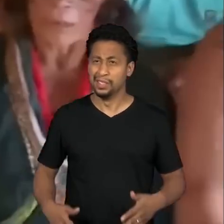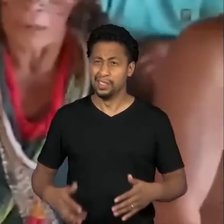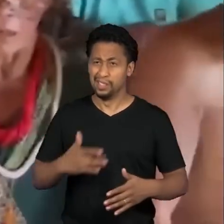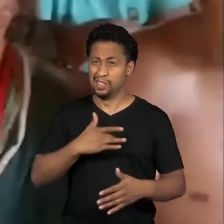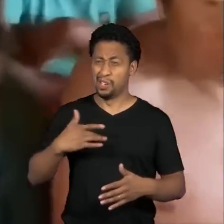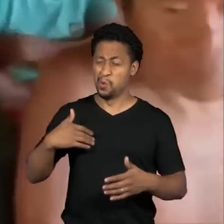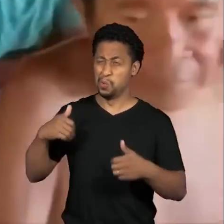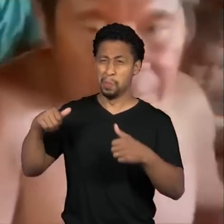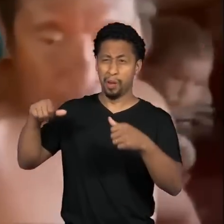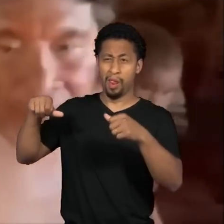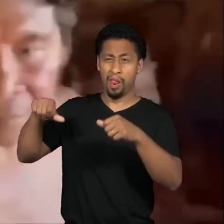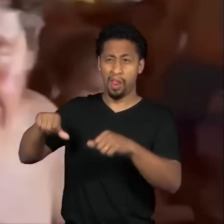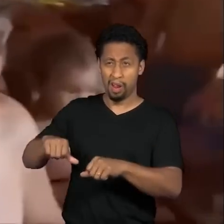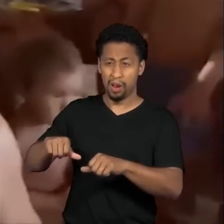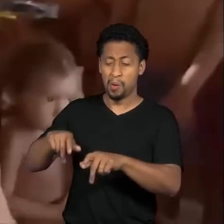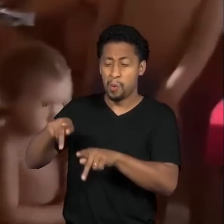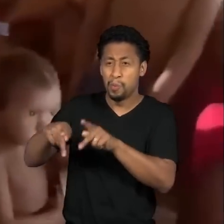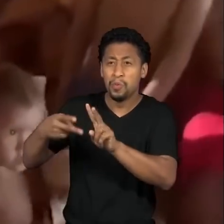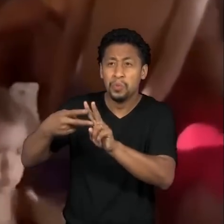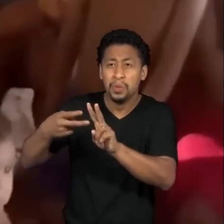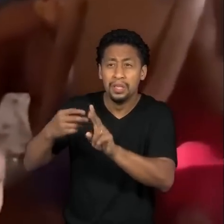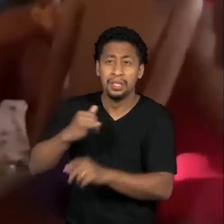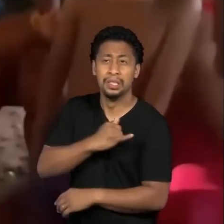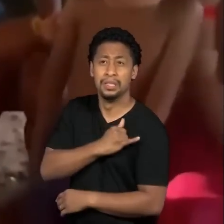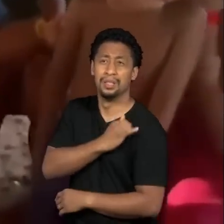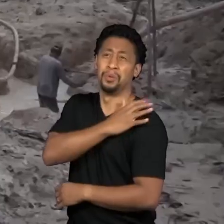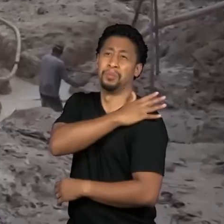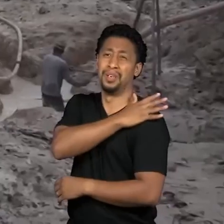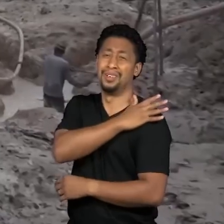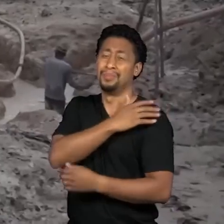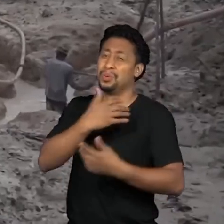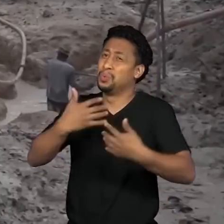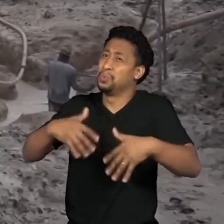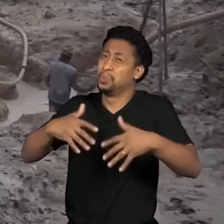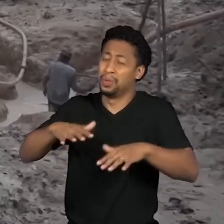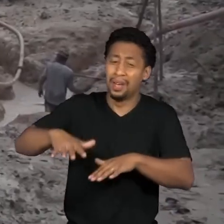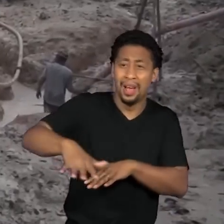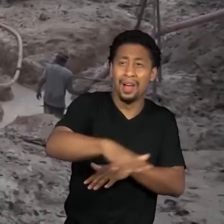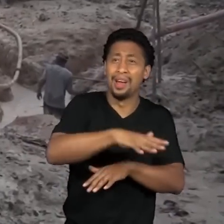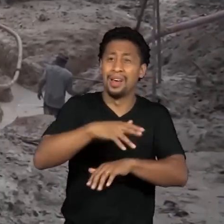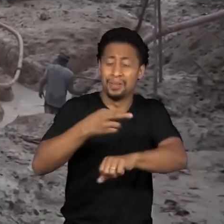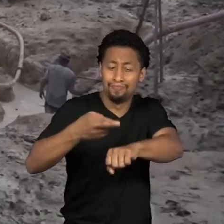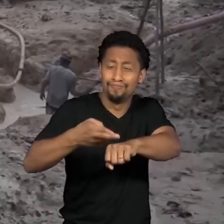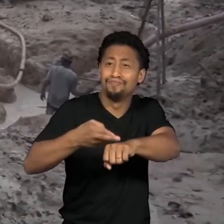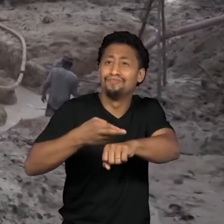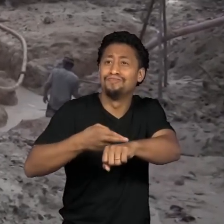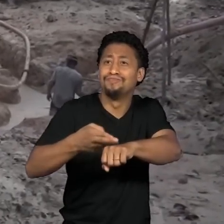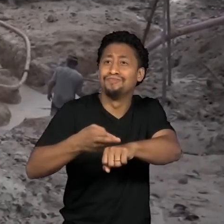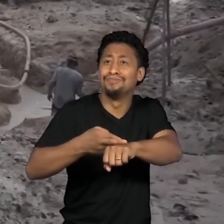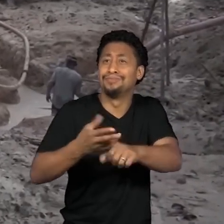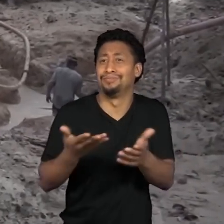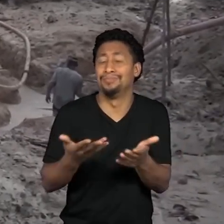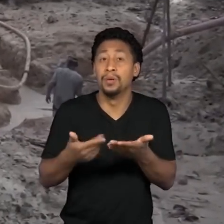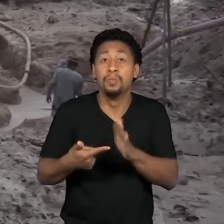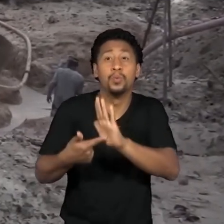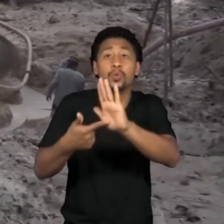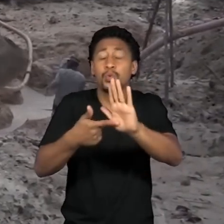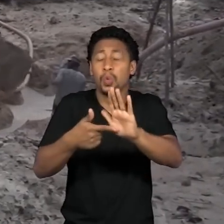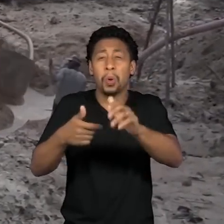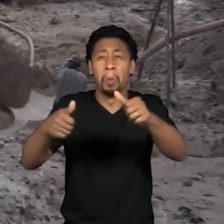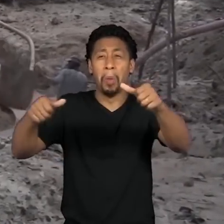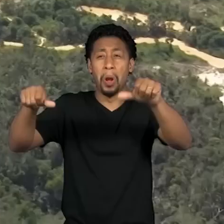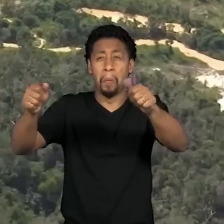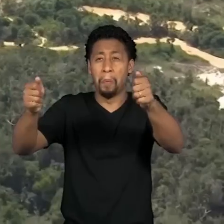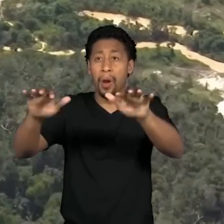de saúde e humanitária que assola a terra indígena Yanomami, em Roraima. Uma Uma calamidade anunciada a partir da presença